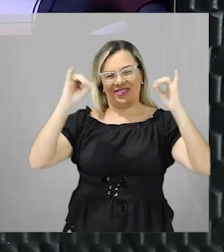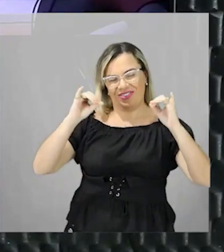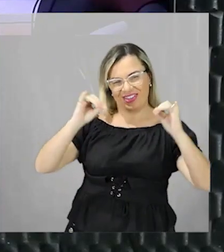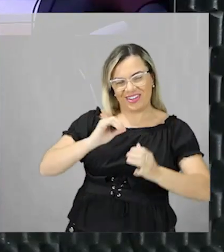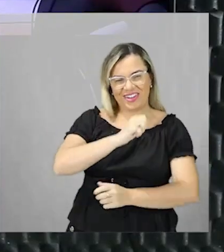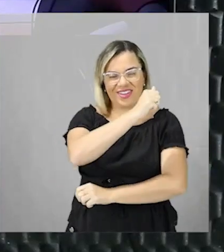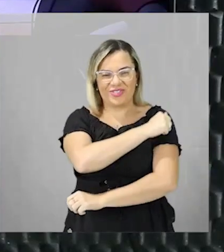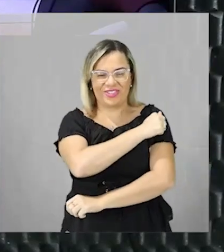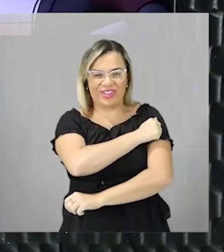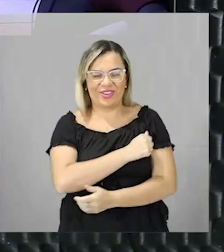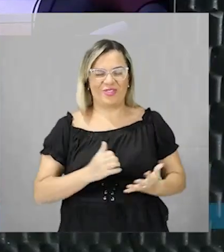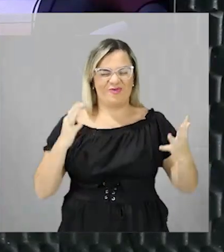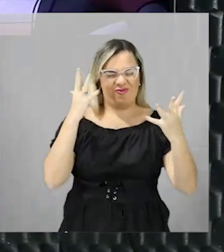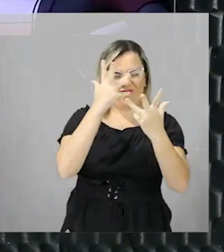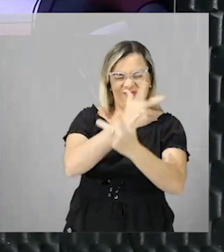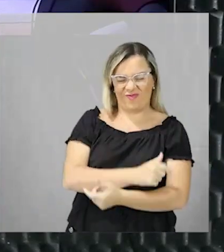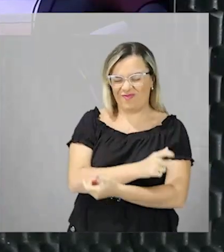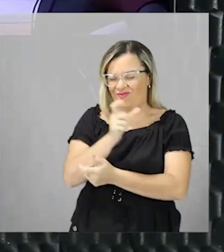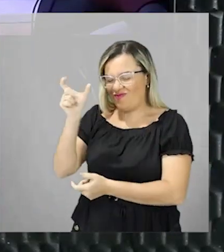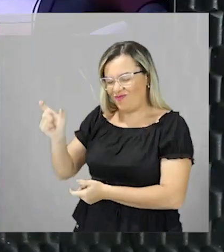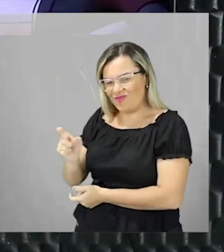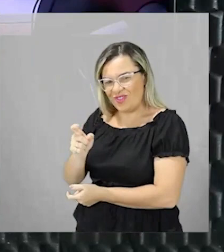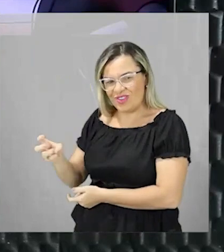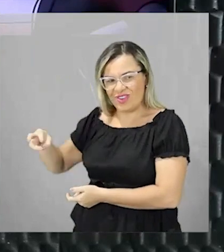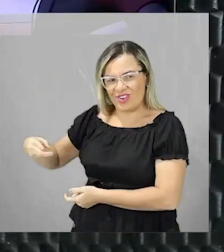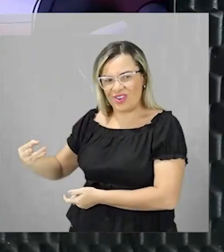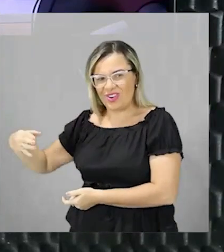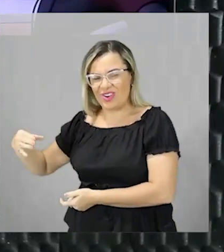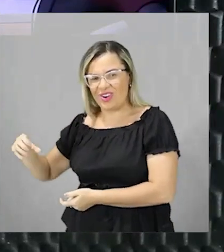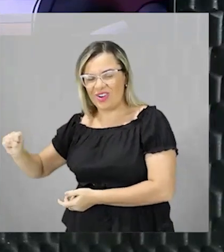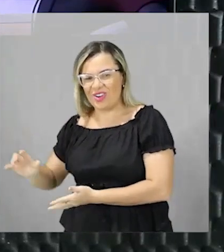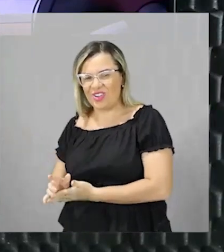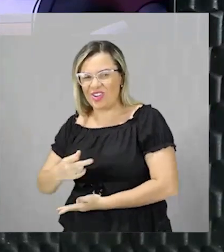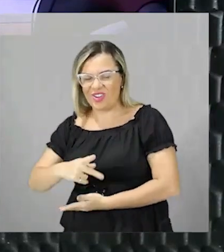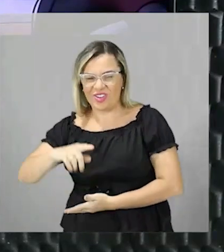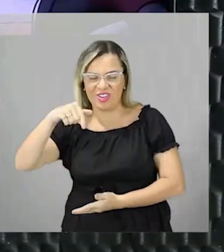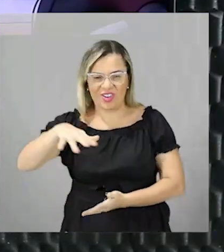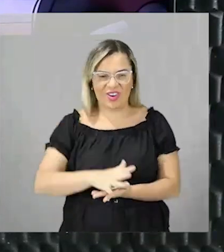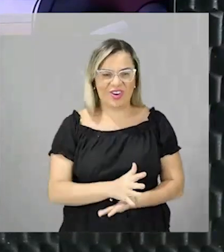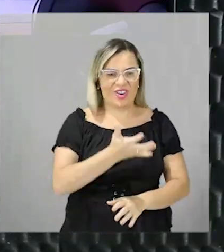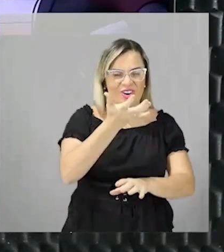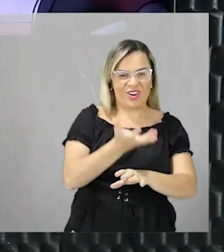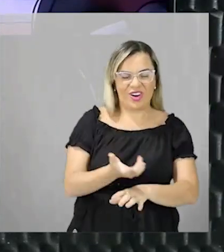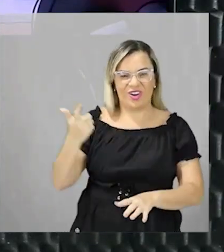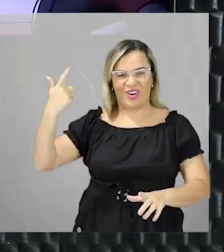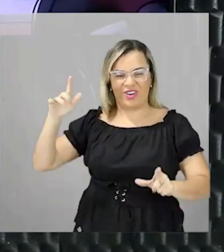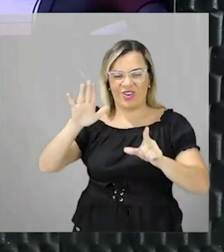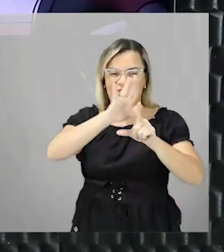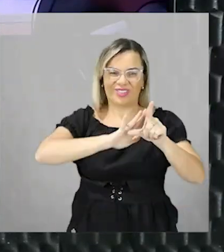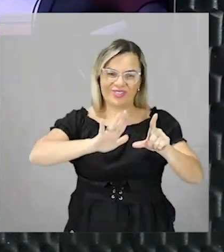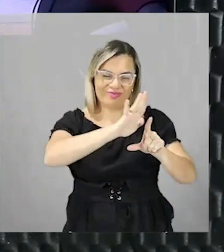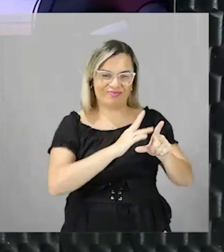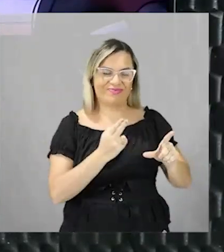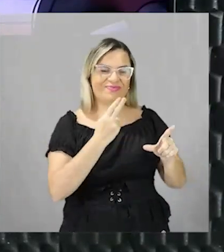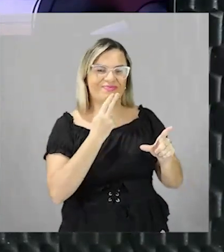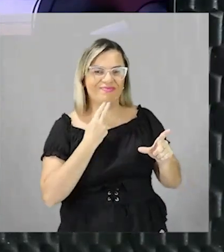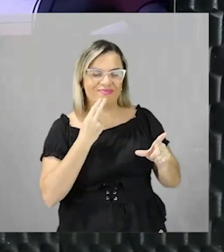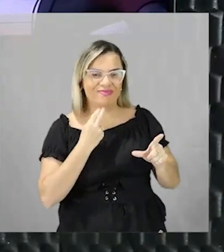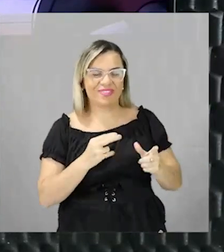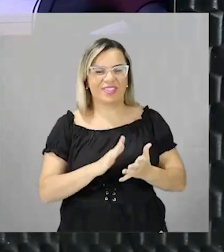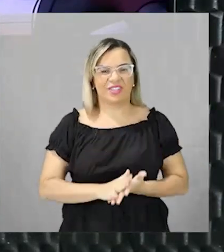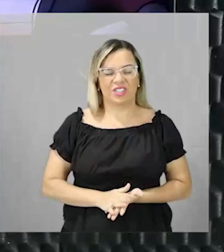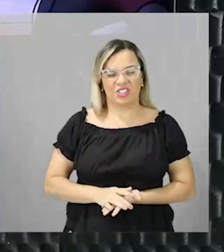Salve, salve, galerinha bonita! Sou o professor Marcos Cunha, teu professor de Geografia da plataforma Gonçalves